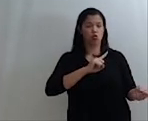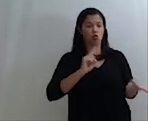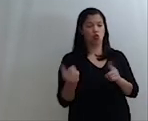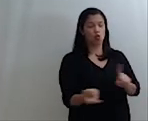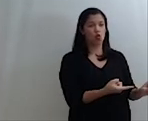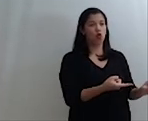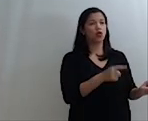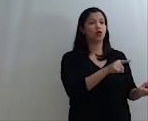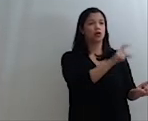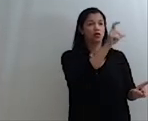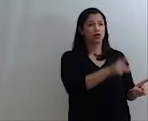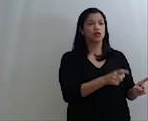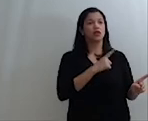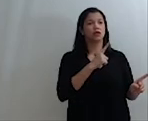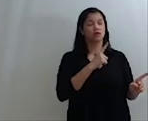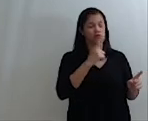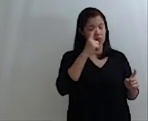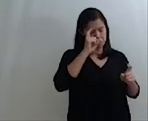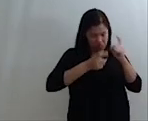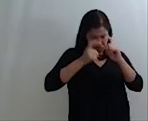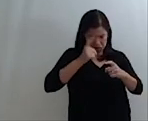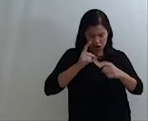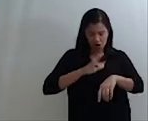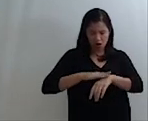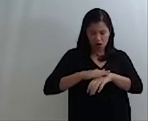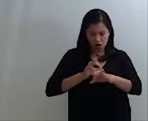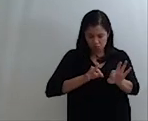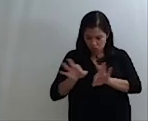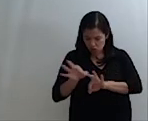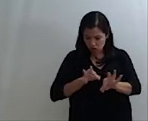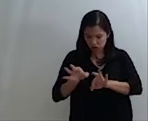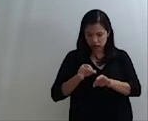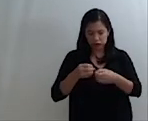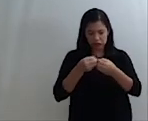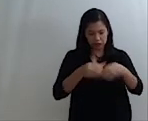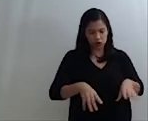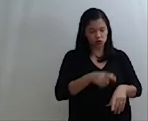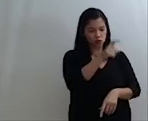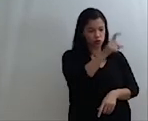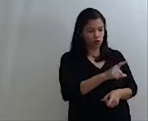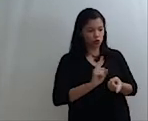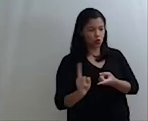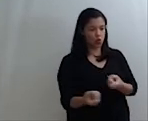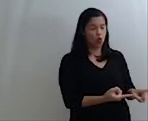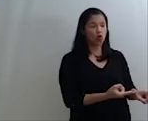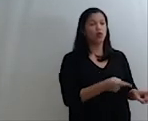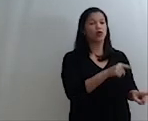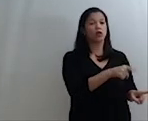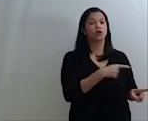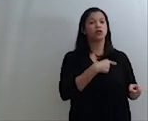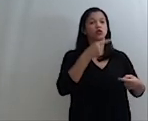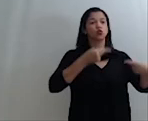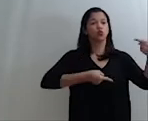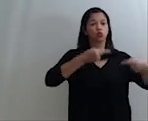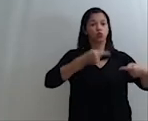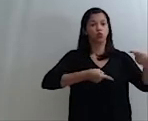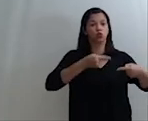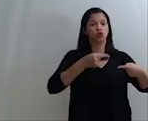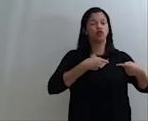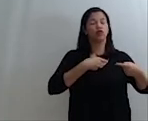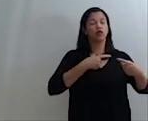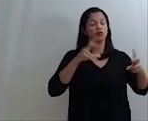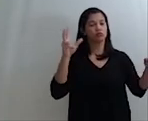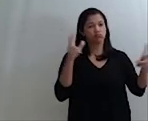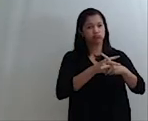de situação premeditada e armada por este para lhe prejudicar com sua esposa a oportunidade em que discutiram entrar em luta corporal